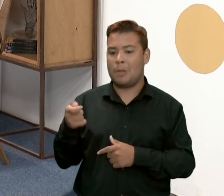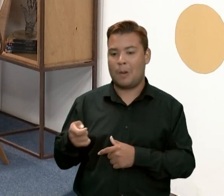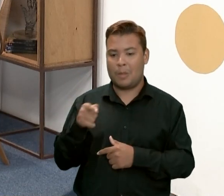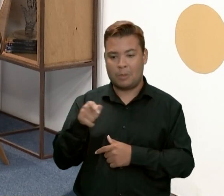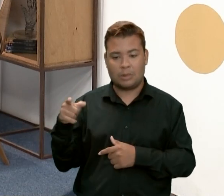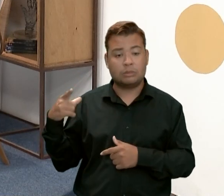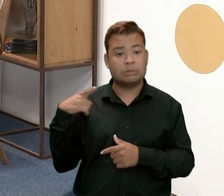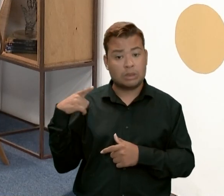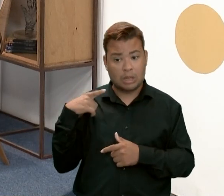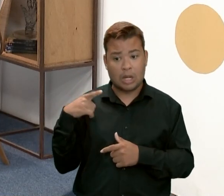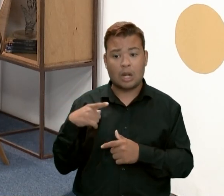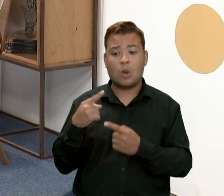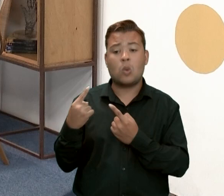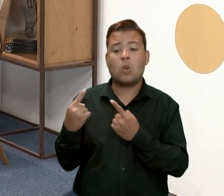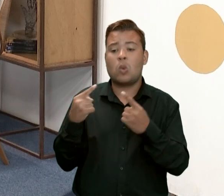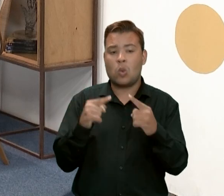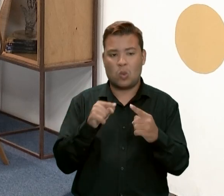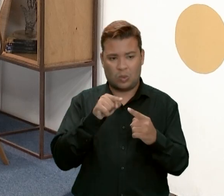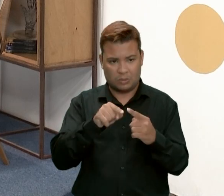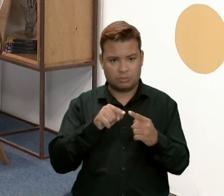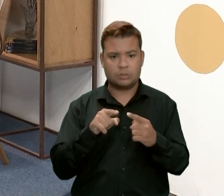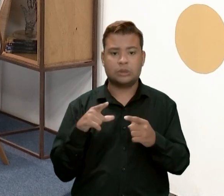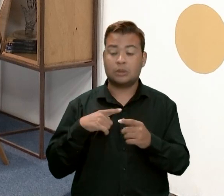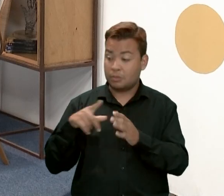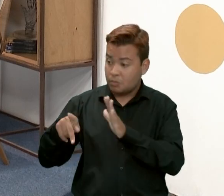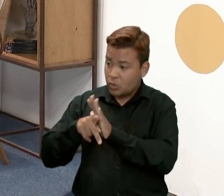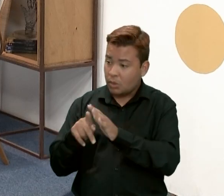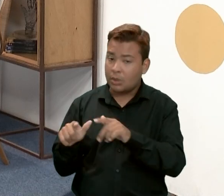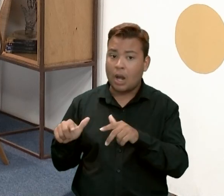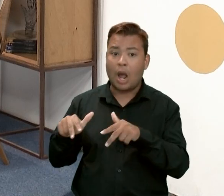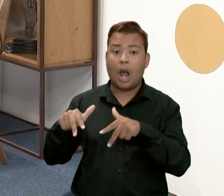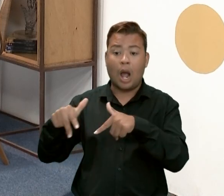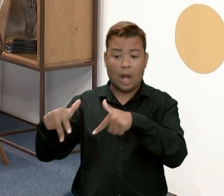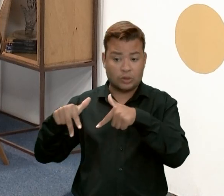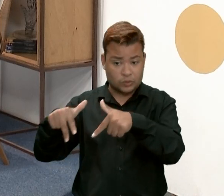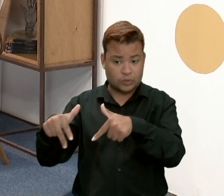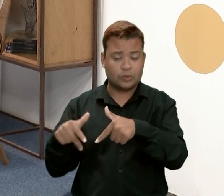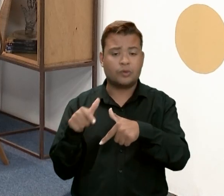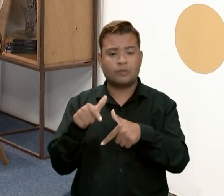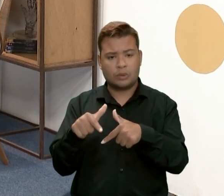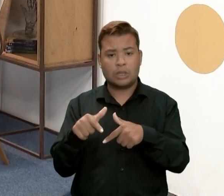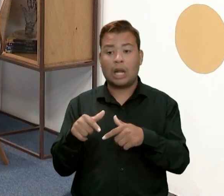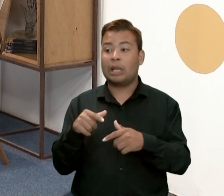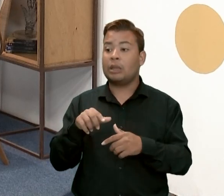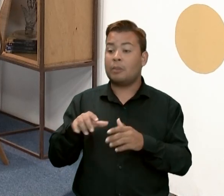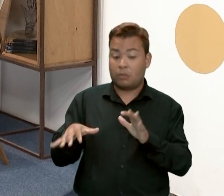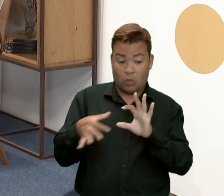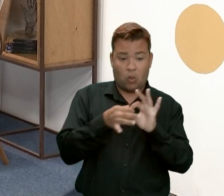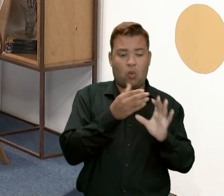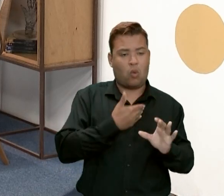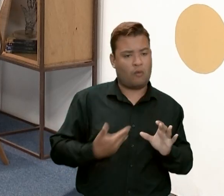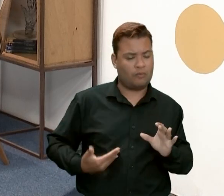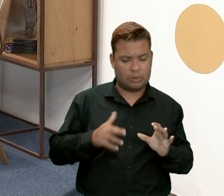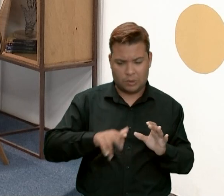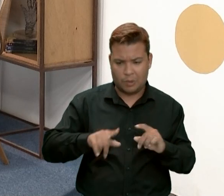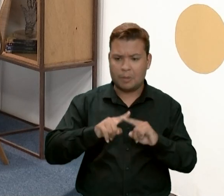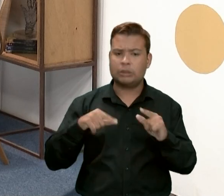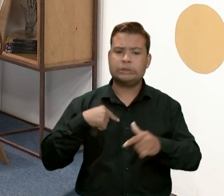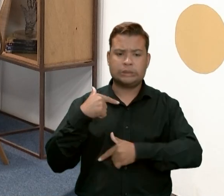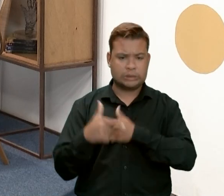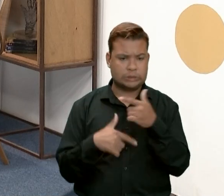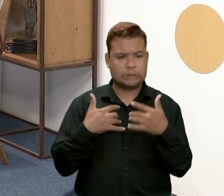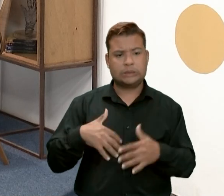e de organismos não governamentais que fazem um trabalho muito sério, muito pesado, não é? Em busca